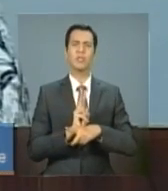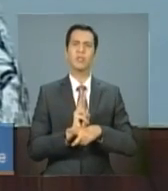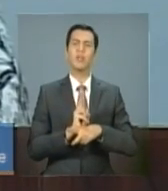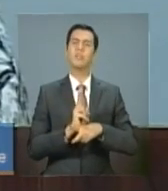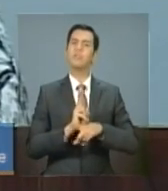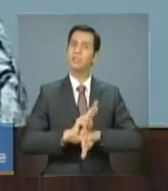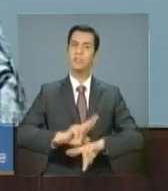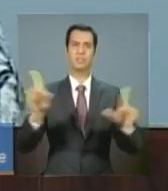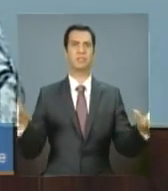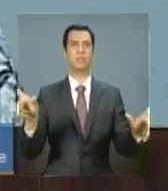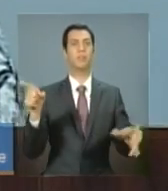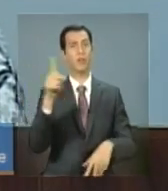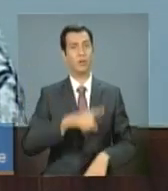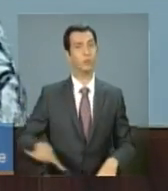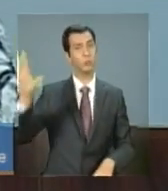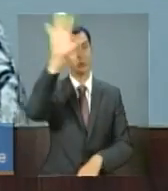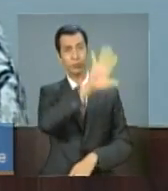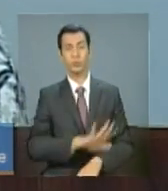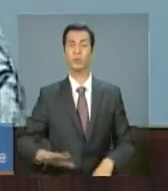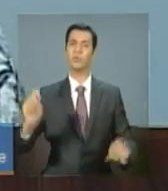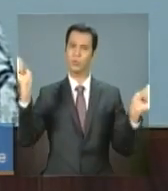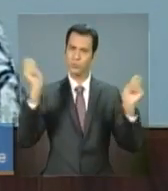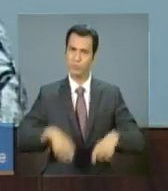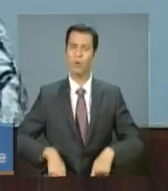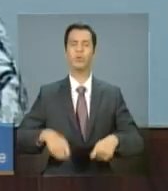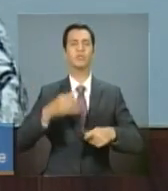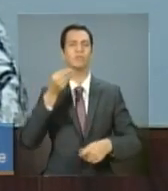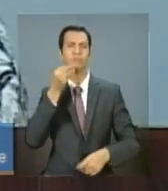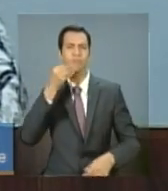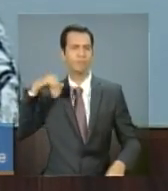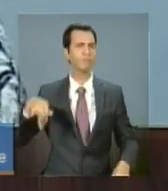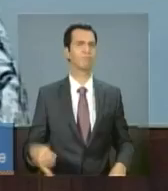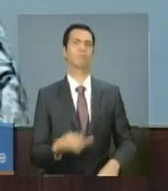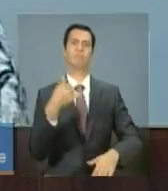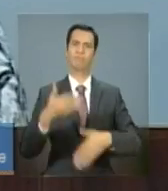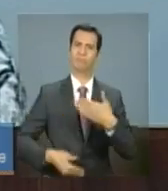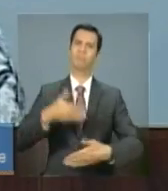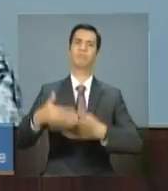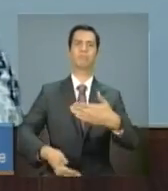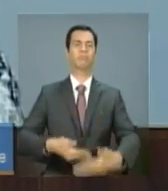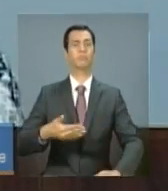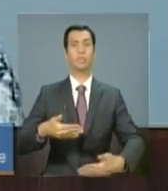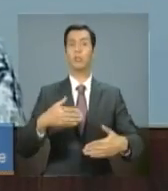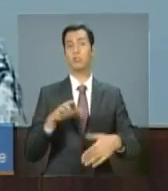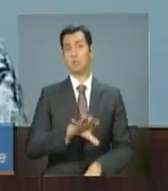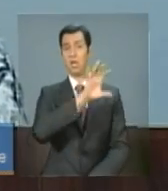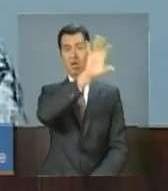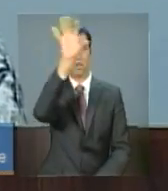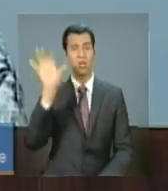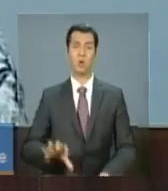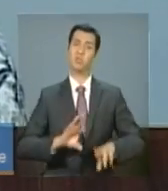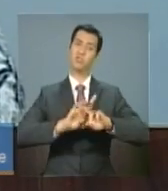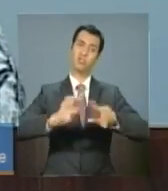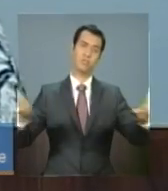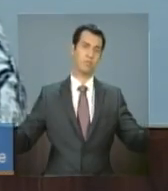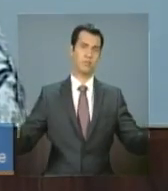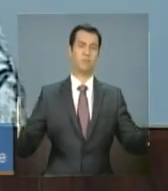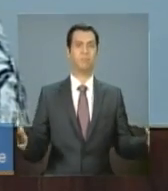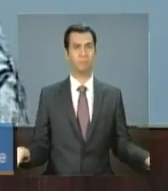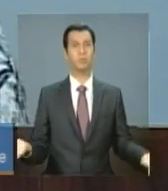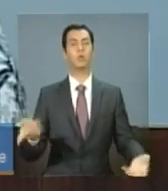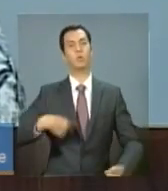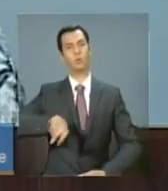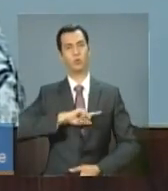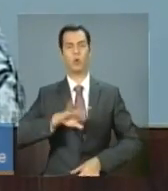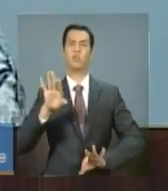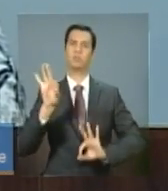que, de fato, eles tenham acesso às oportunidades e aos potenciais que são diferentes em cada uma dessas regiões. Portanto, nós estamos